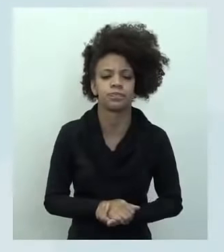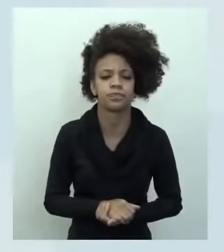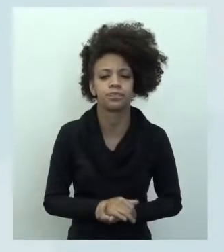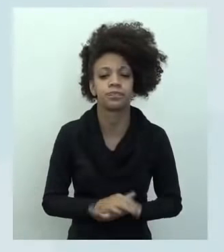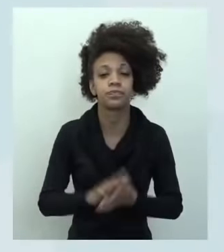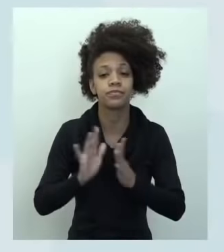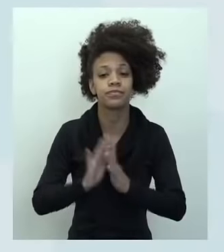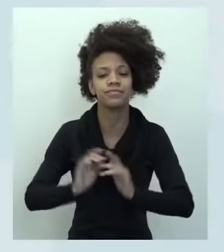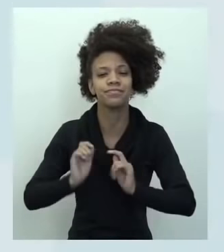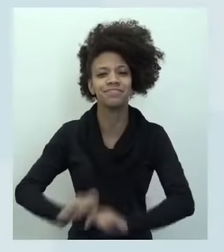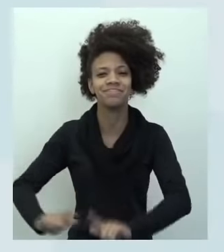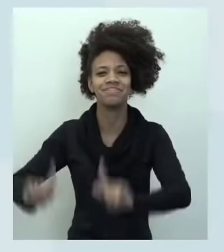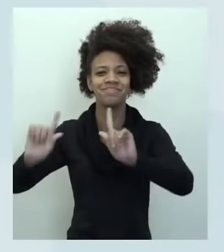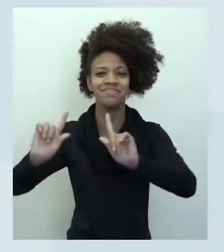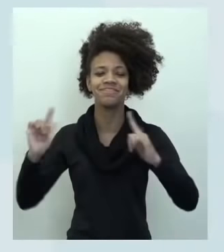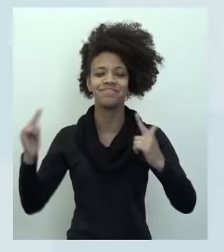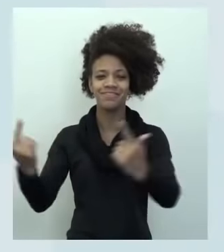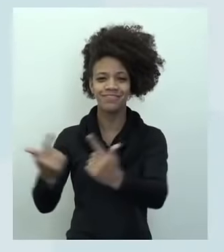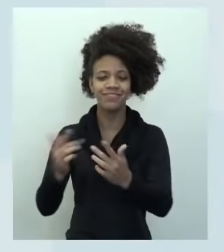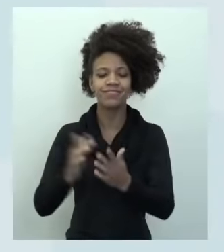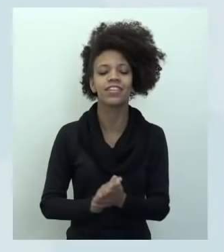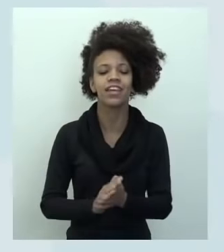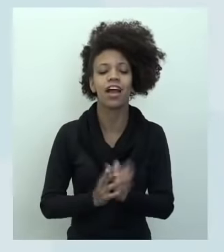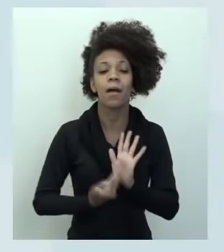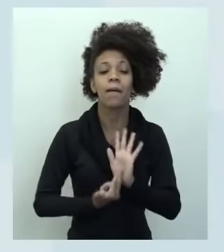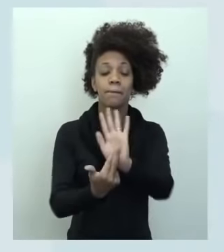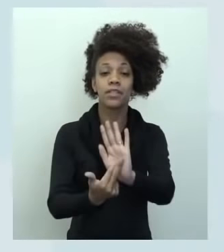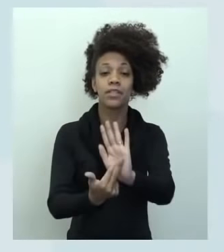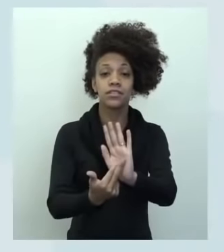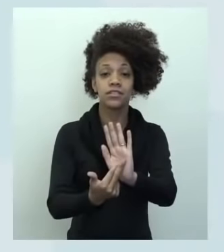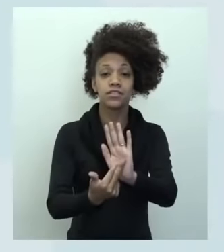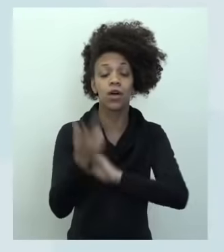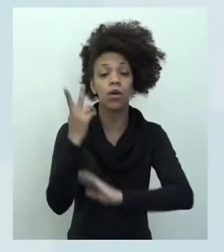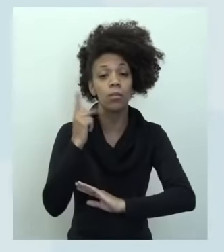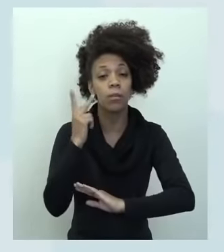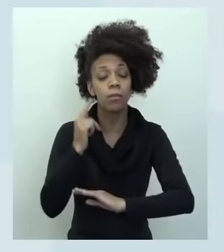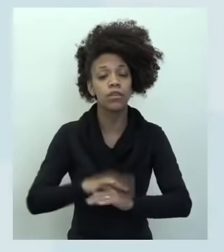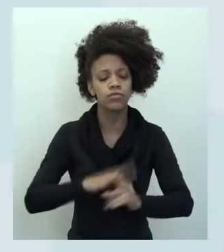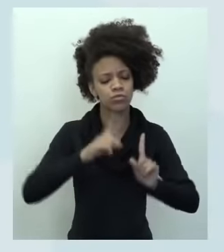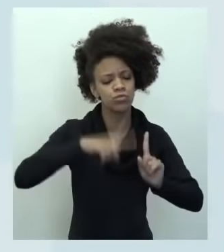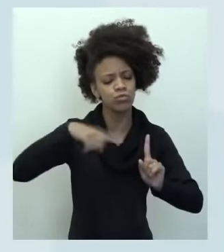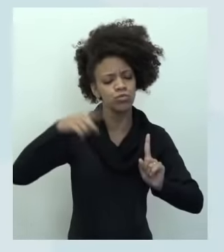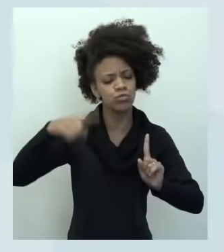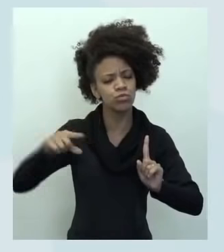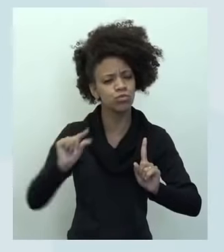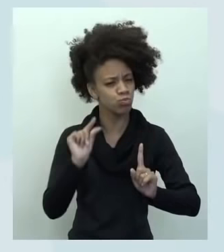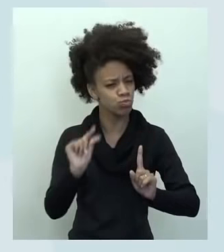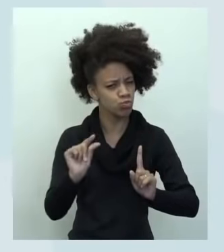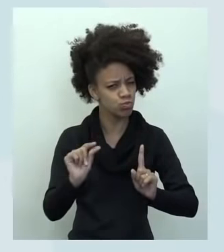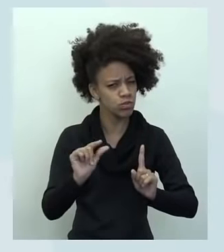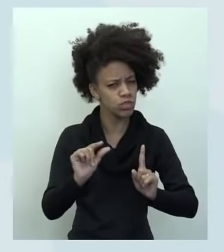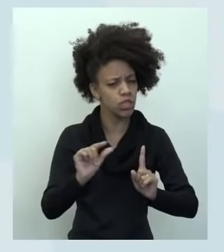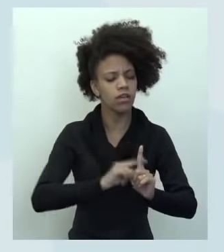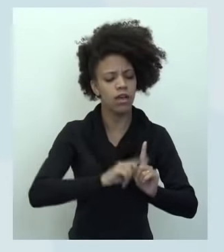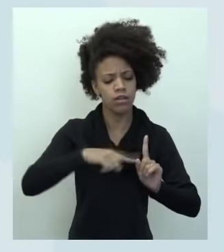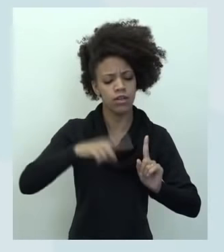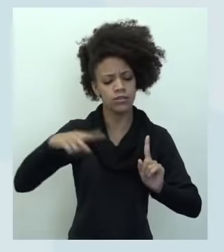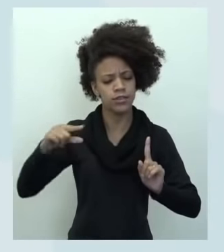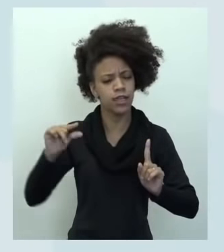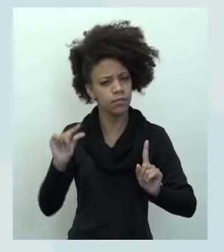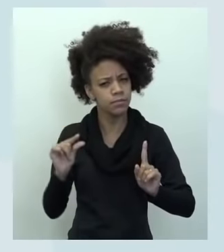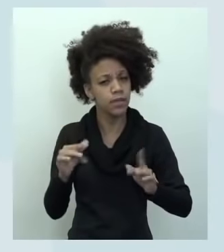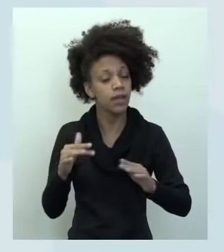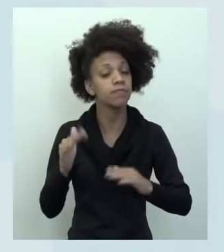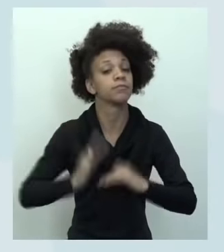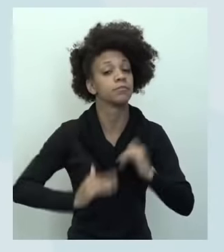mapa, né, representação no plano, normalmente em escala pequena. Olha esse termo, escala pequena, nós vamos trabalhar bastante